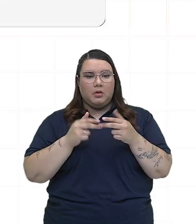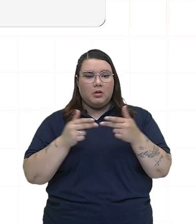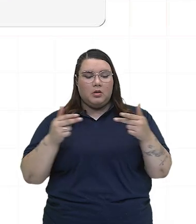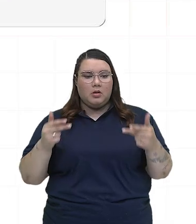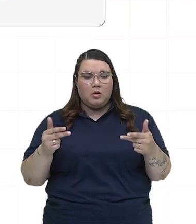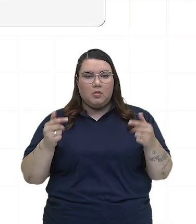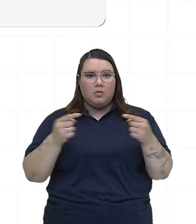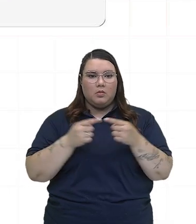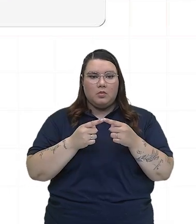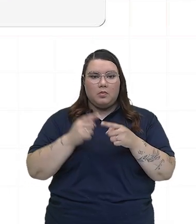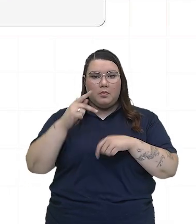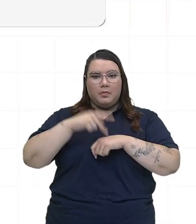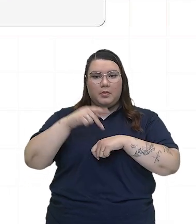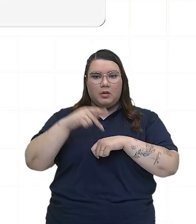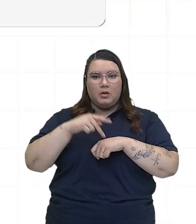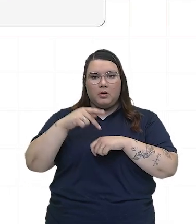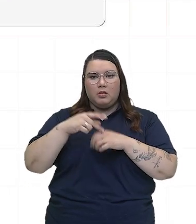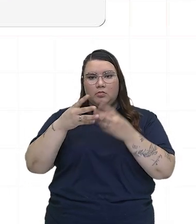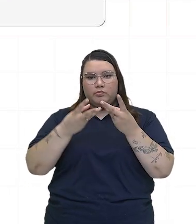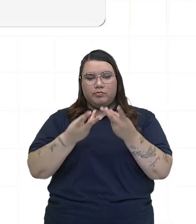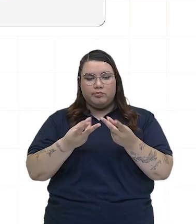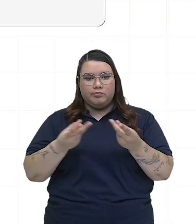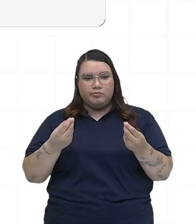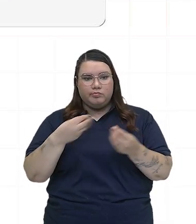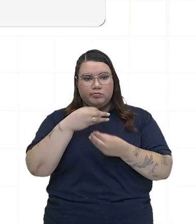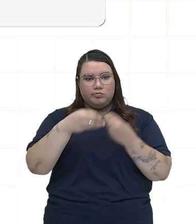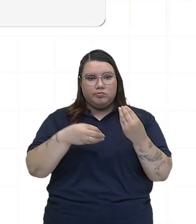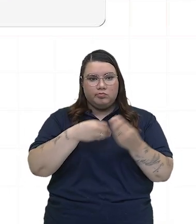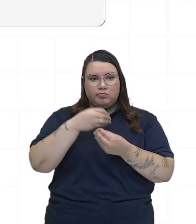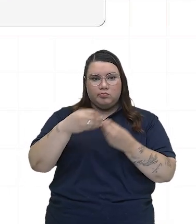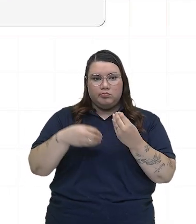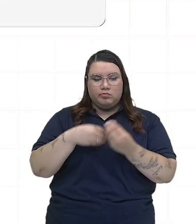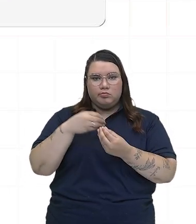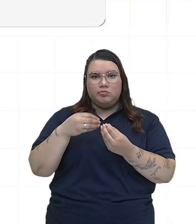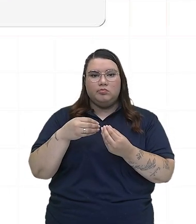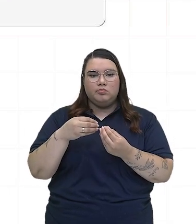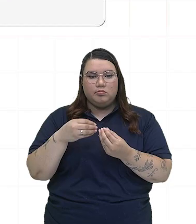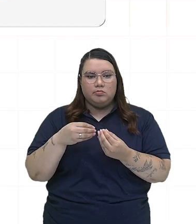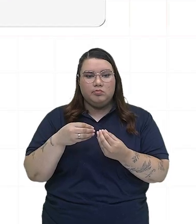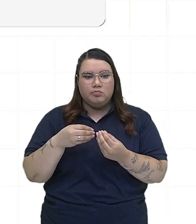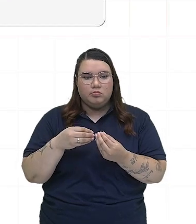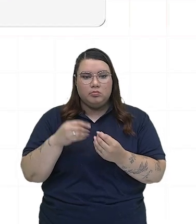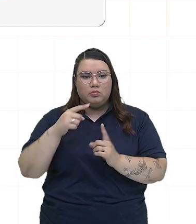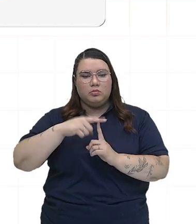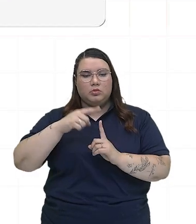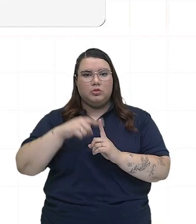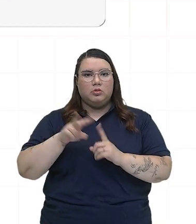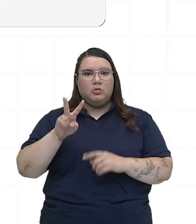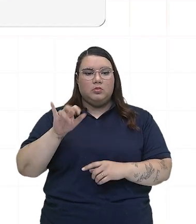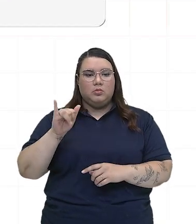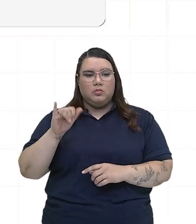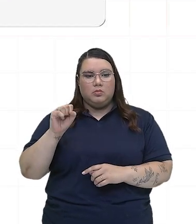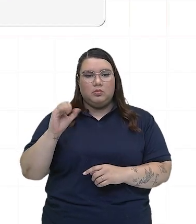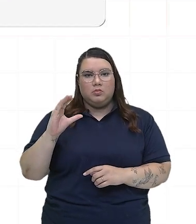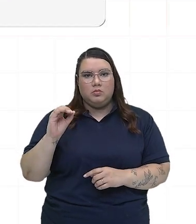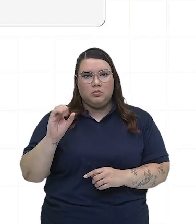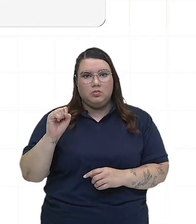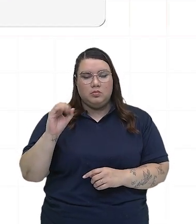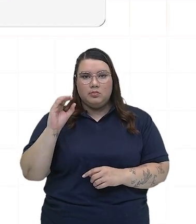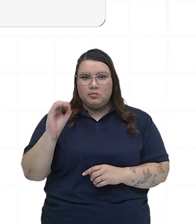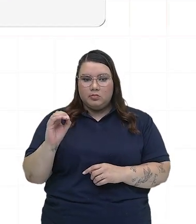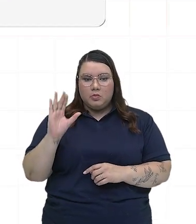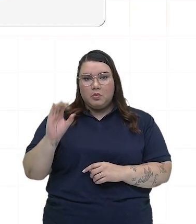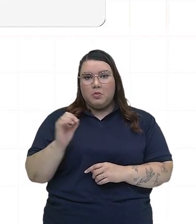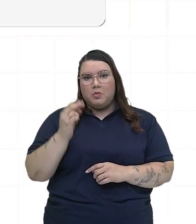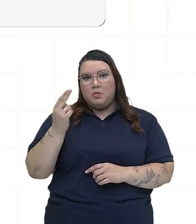ali, rochas derretidas, né? Esse material ali que está num estado viscoso ou pastoso,